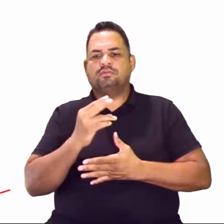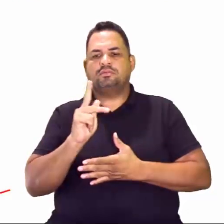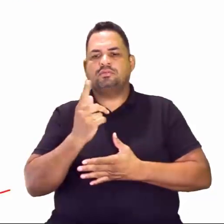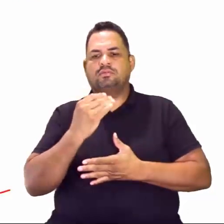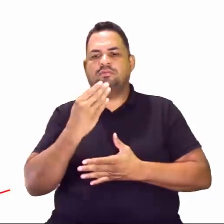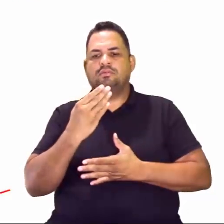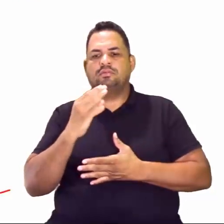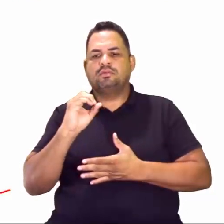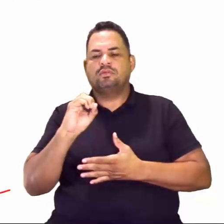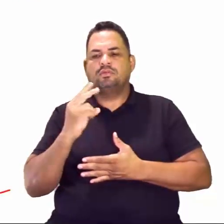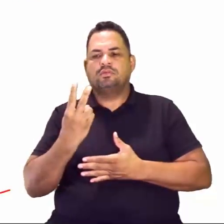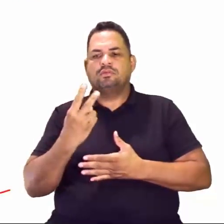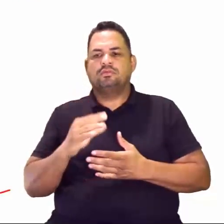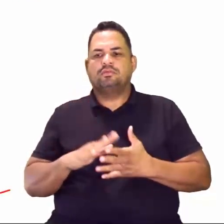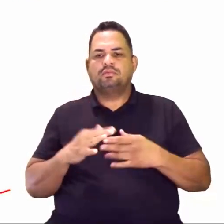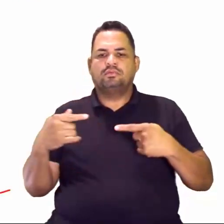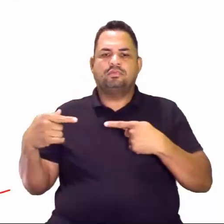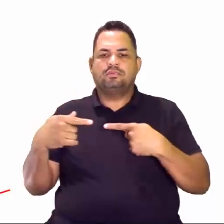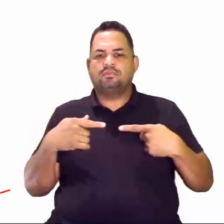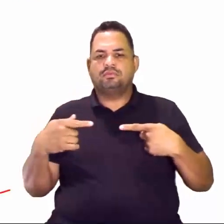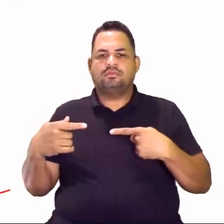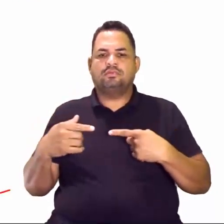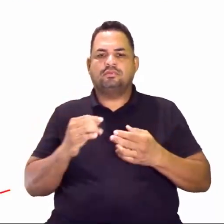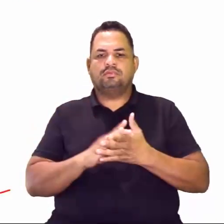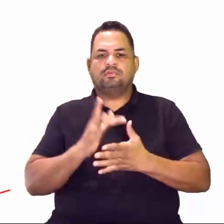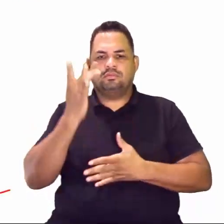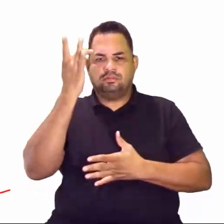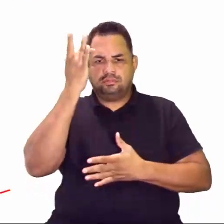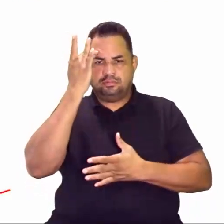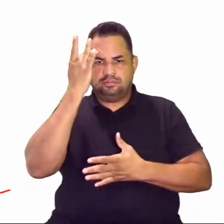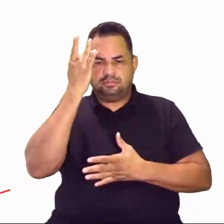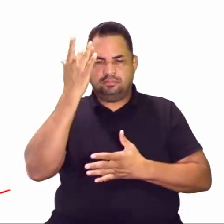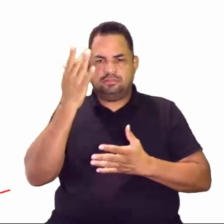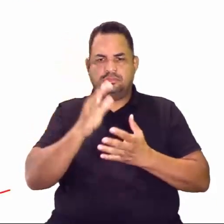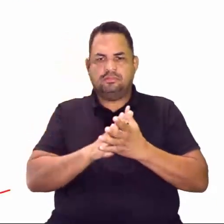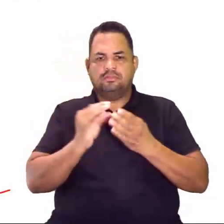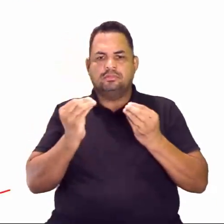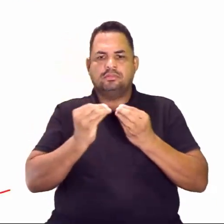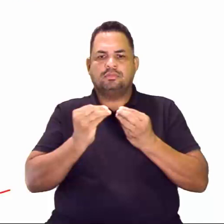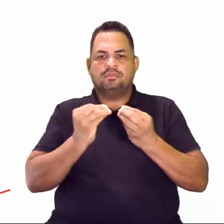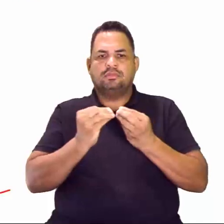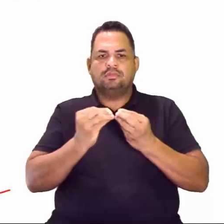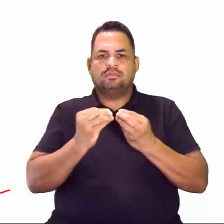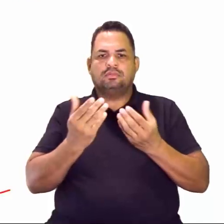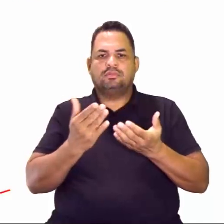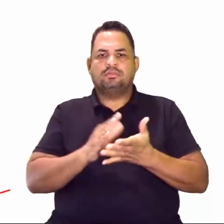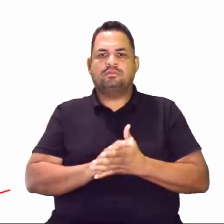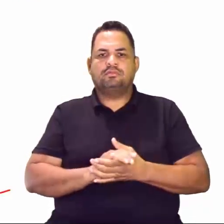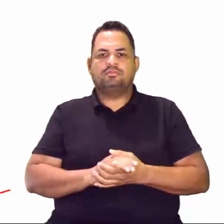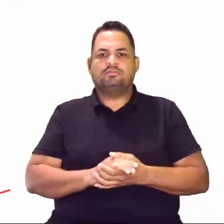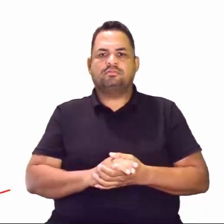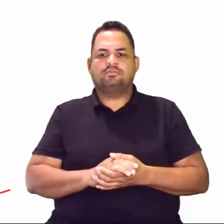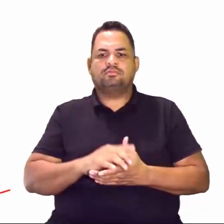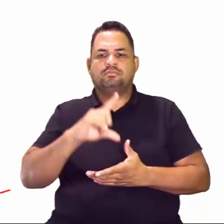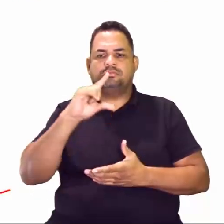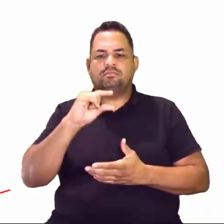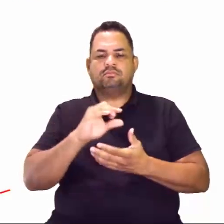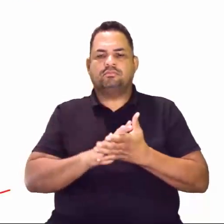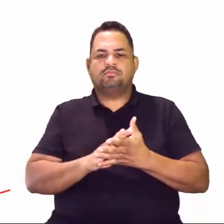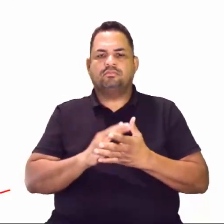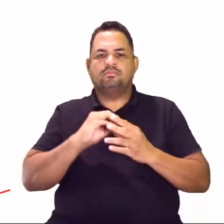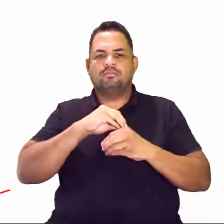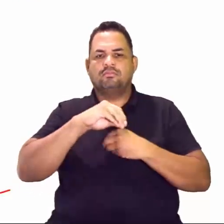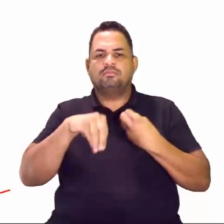C2H4O2, tá certo? Nós relacionamos aqui a fórmula molecular com a fórmula mínima